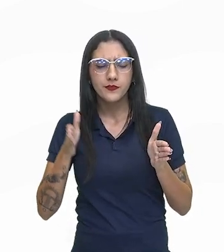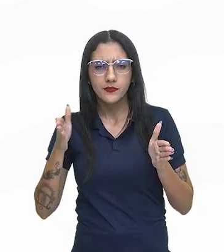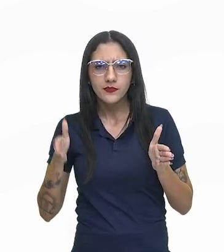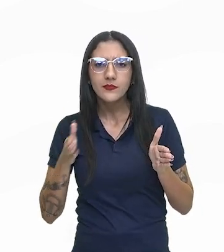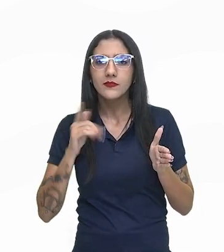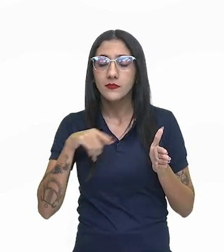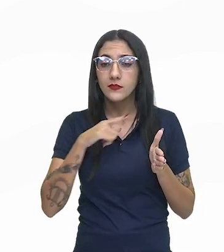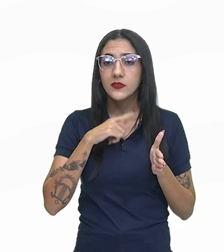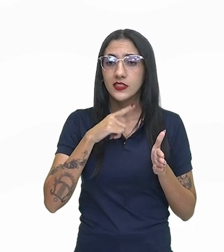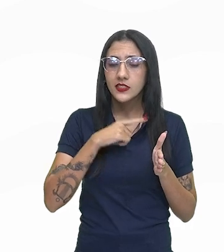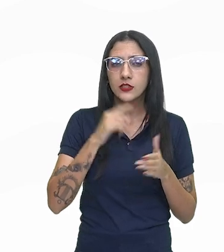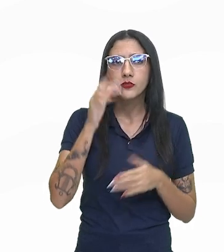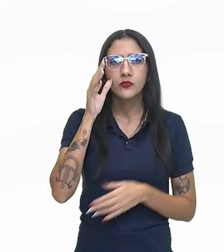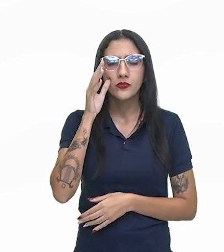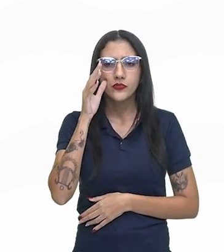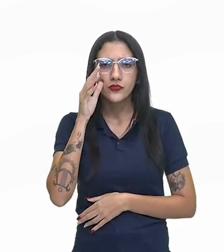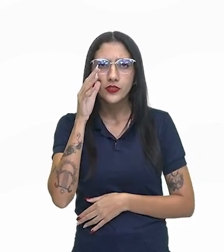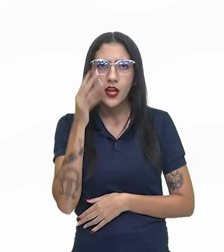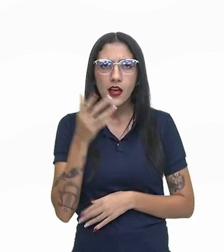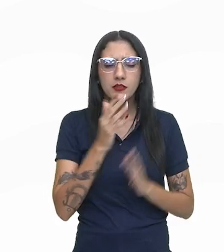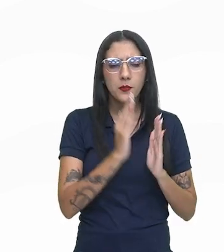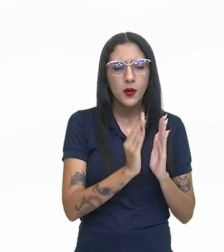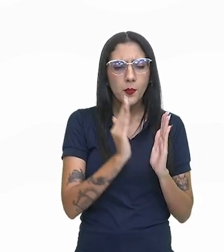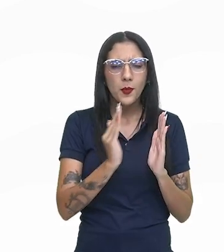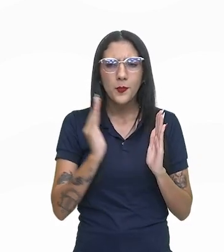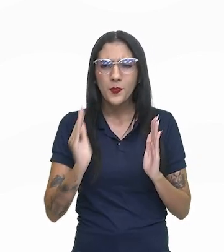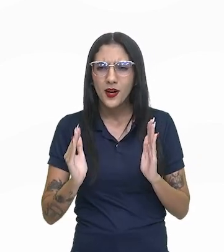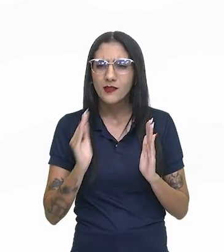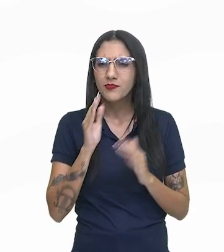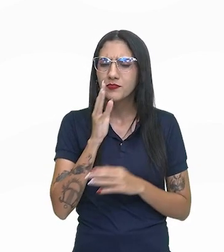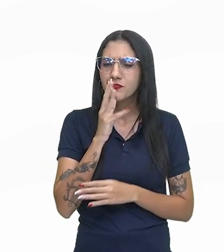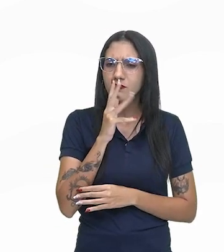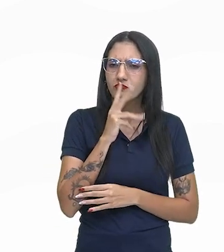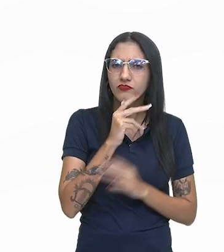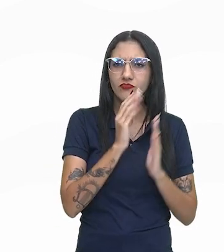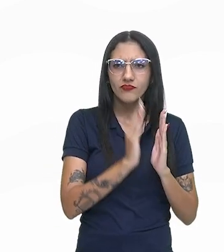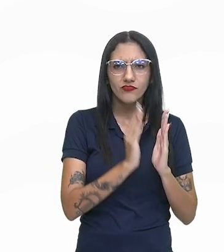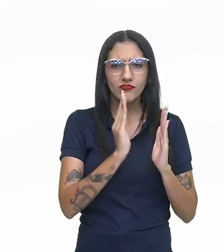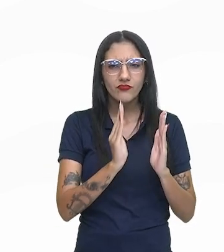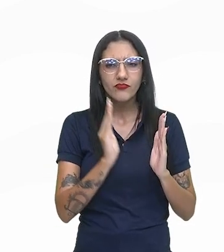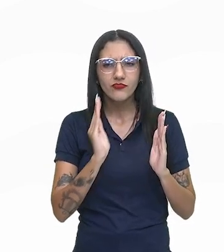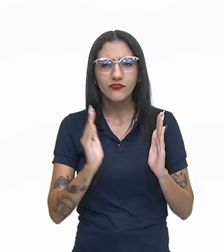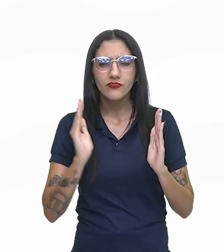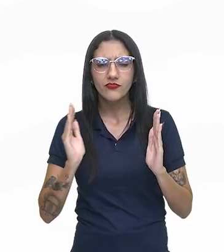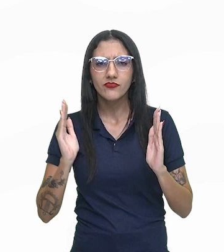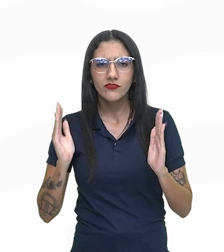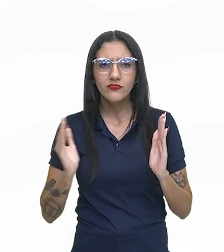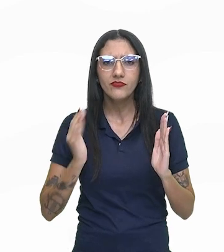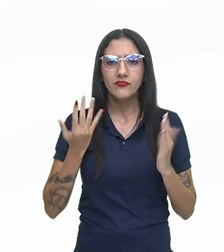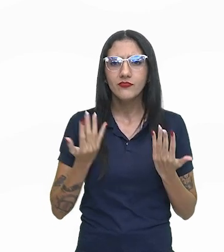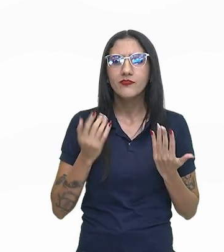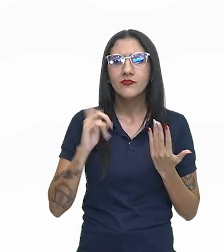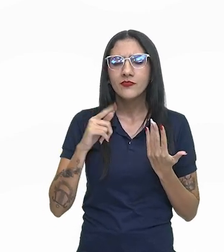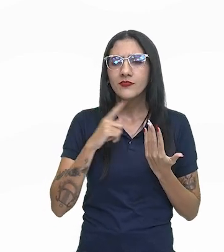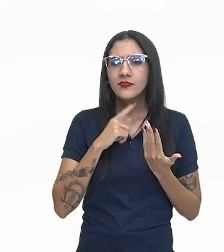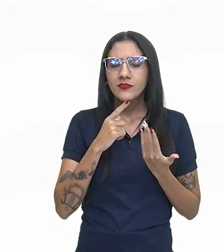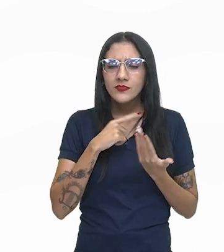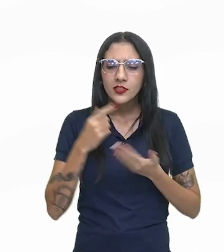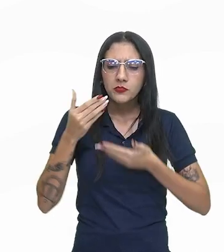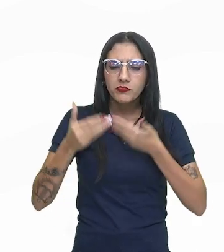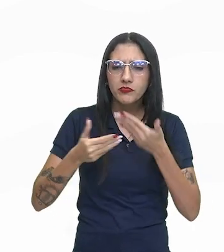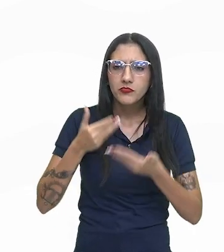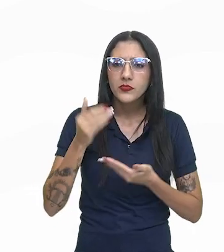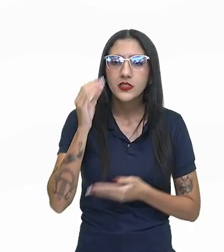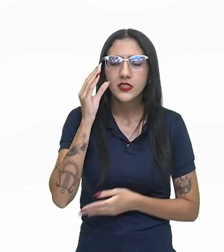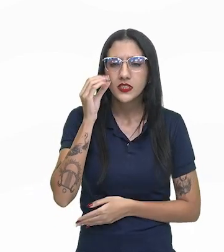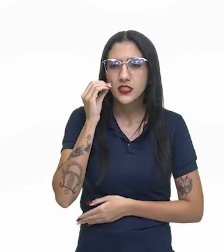ali realizado por meio de um processo, vejam, né, que a construção desse conhecimento científico